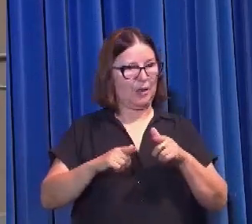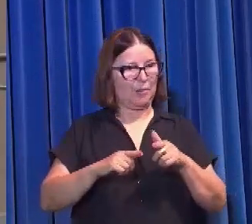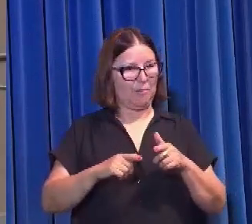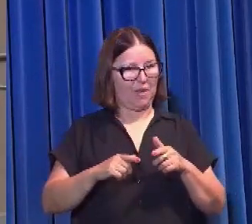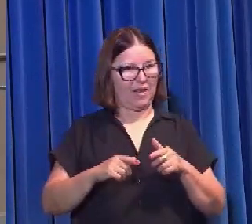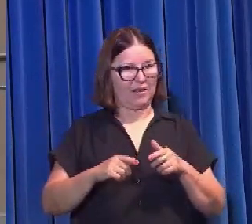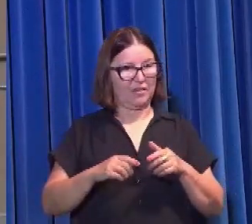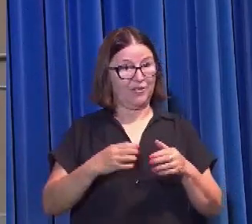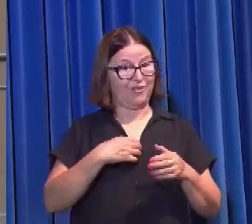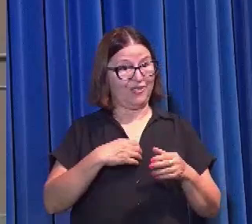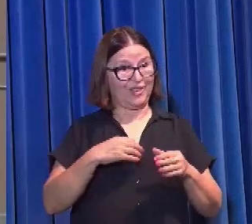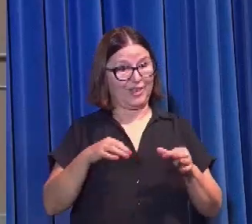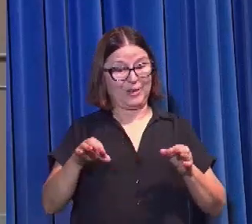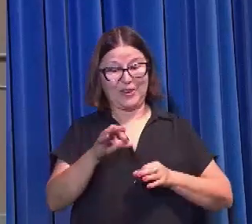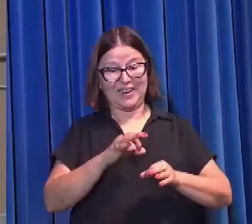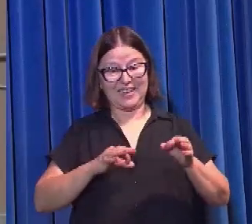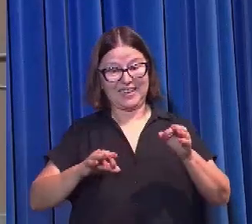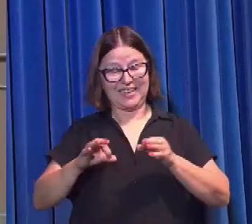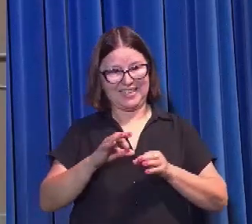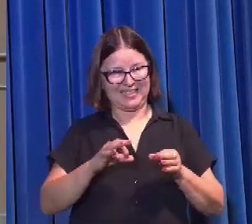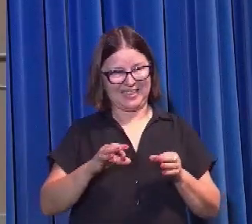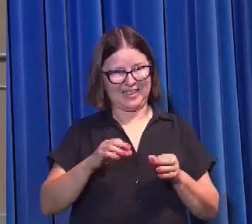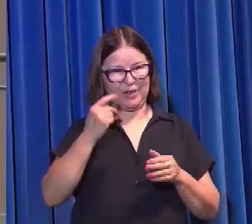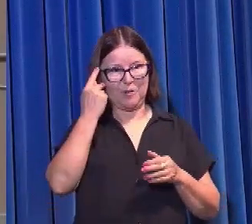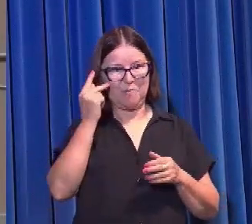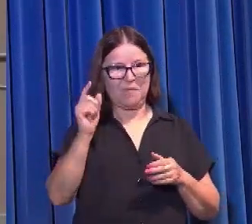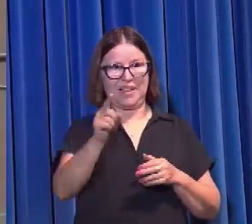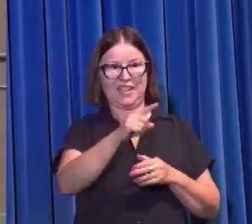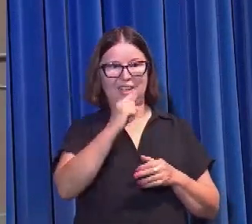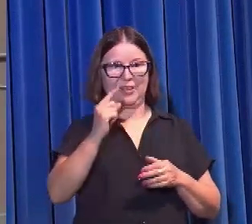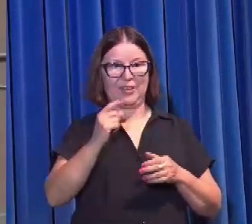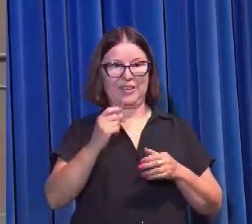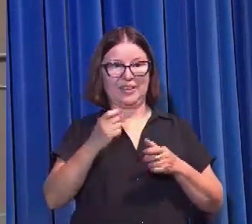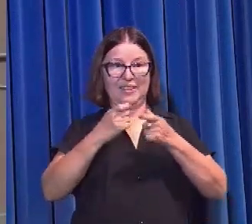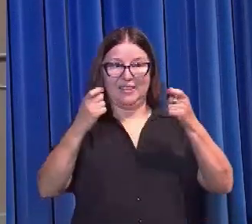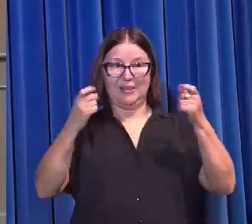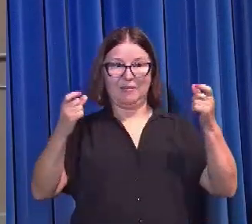para que juntamente todos nós cresçamos no conhecimento de Cristo.